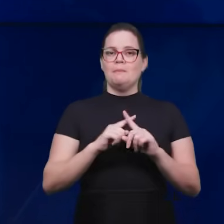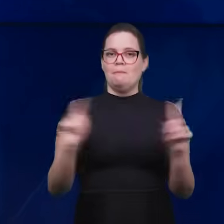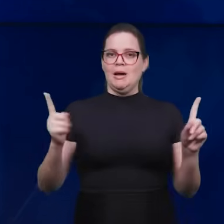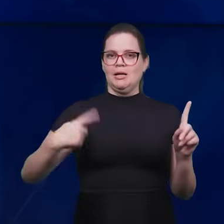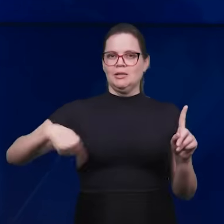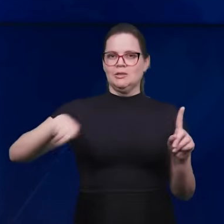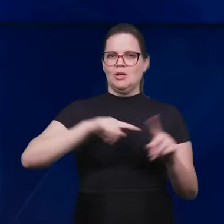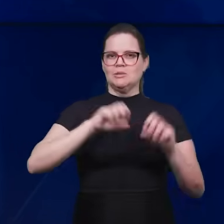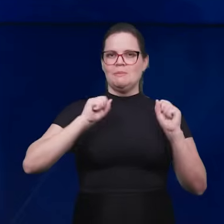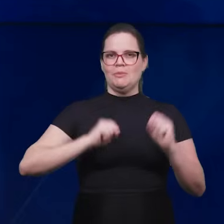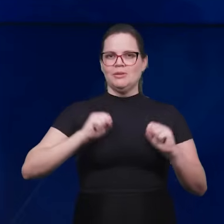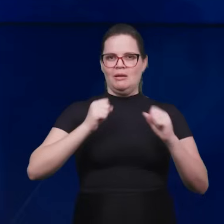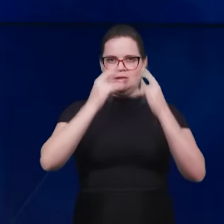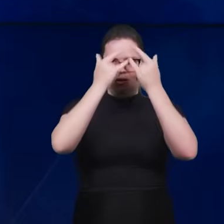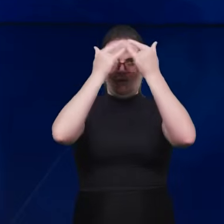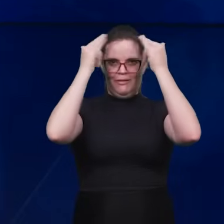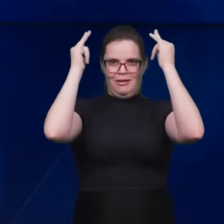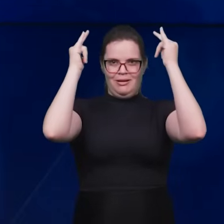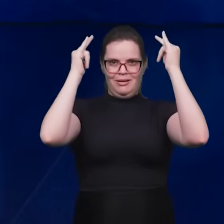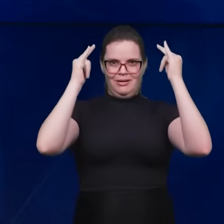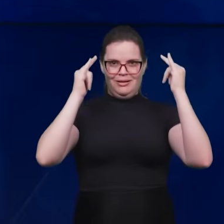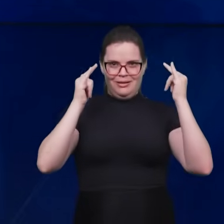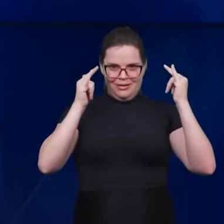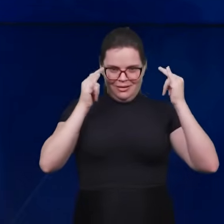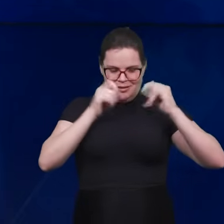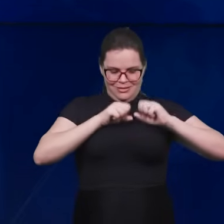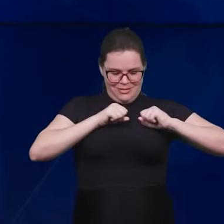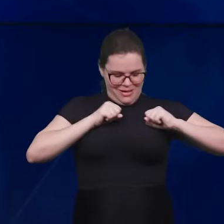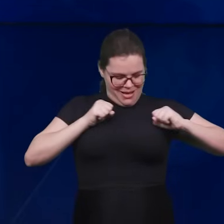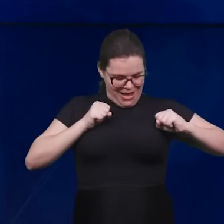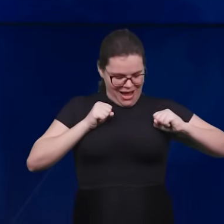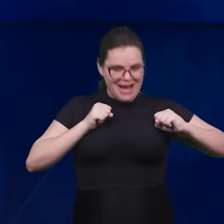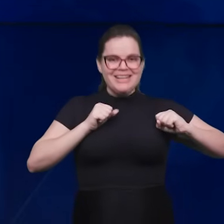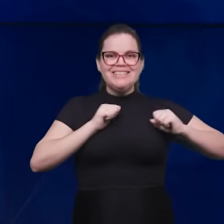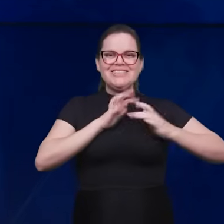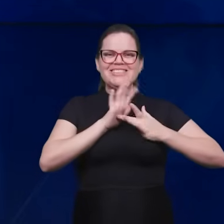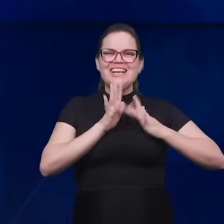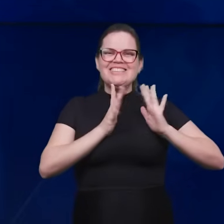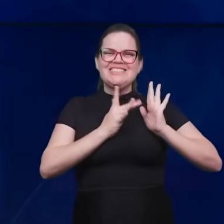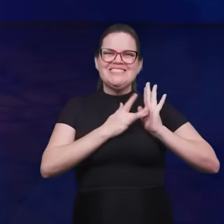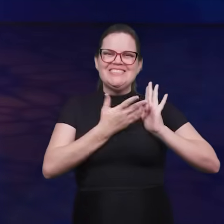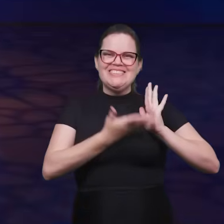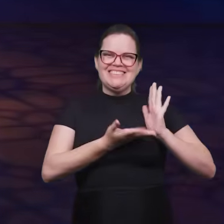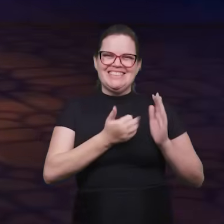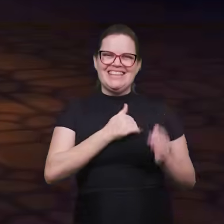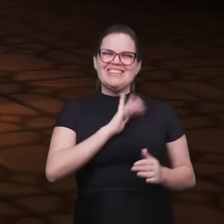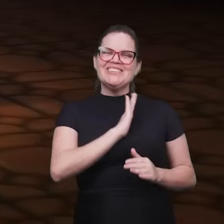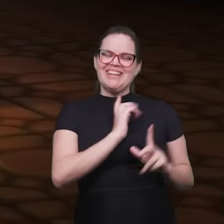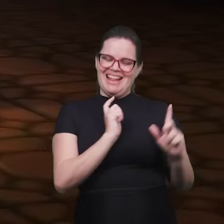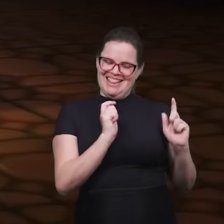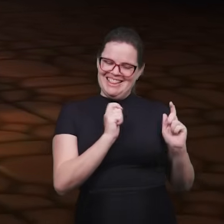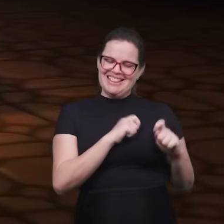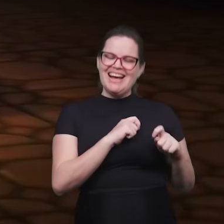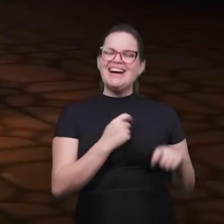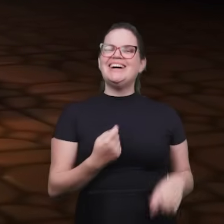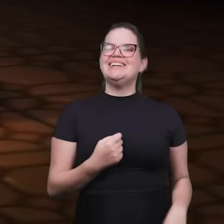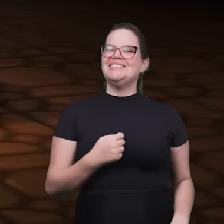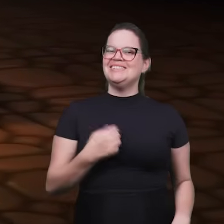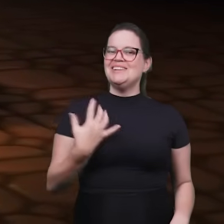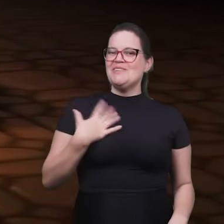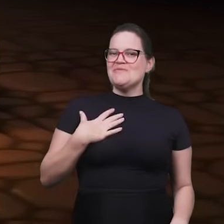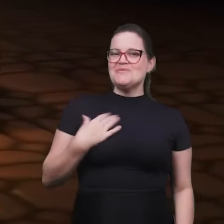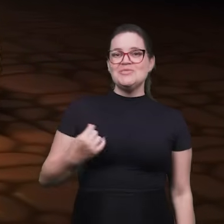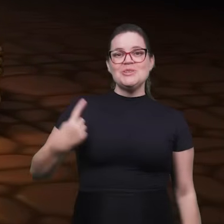tenda que tenha dentro dela a glória do unigênito do Pai, a arca da